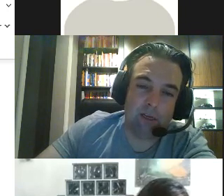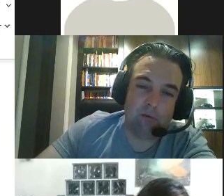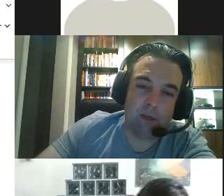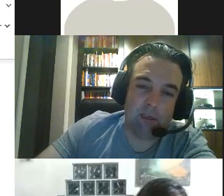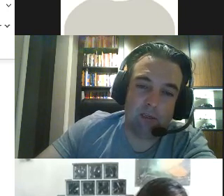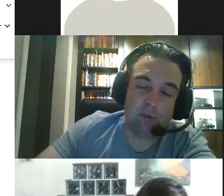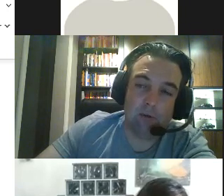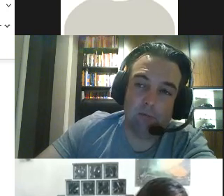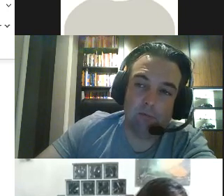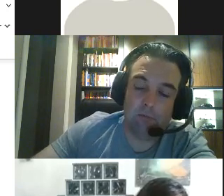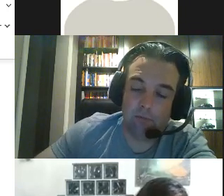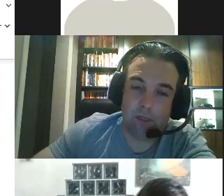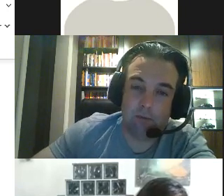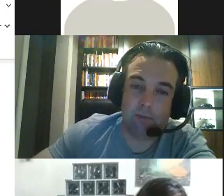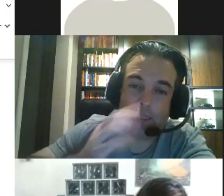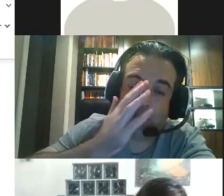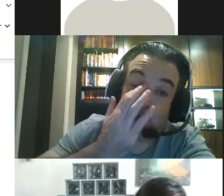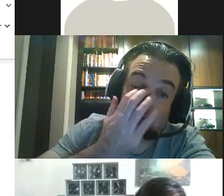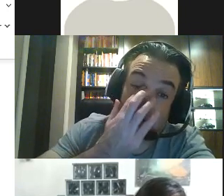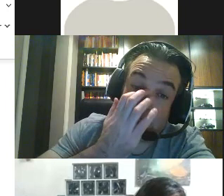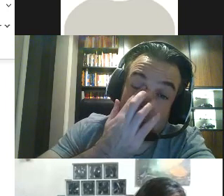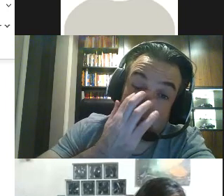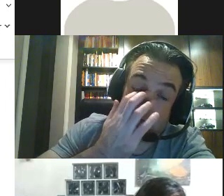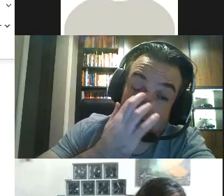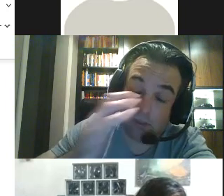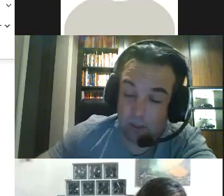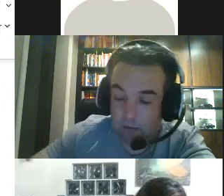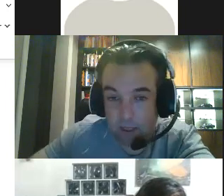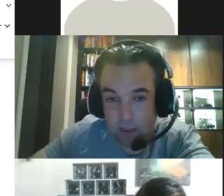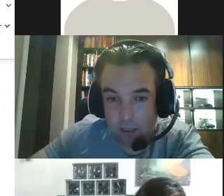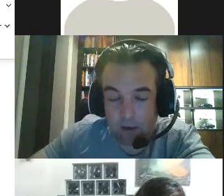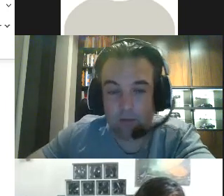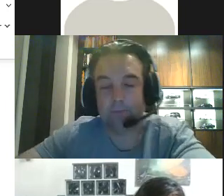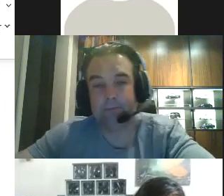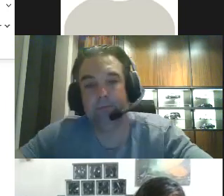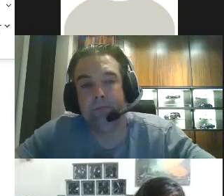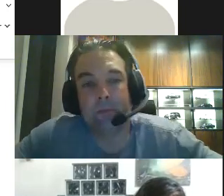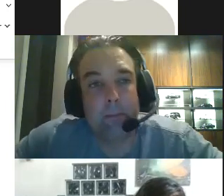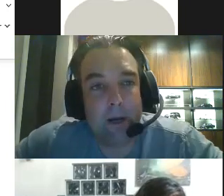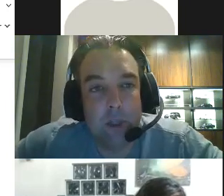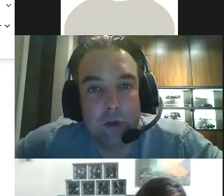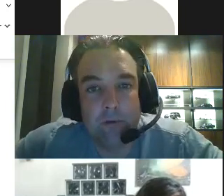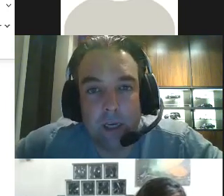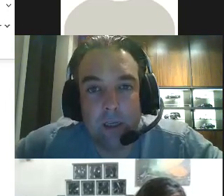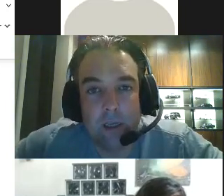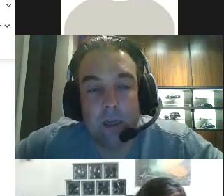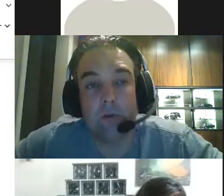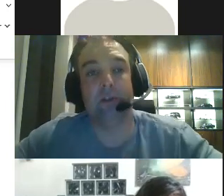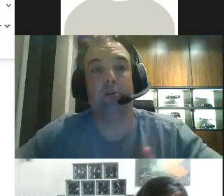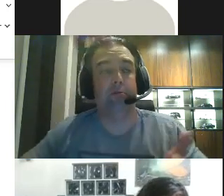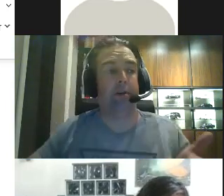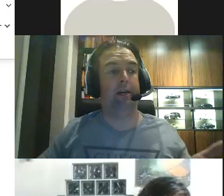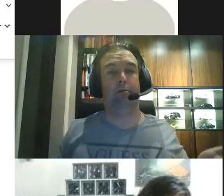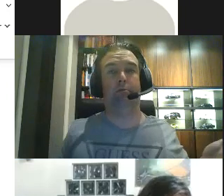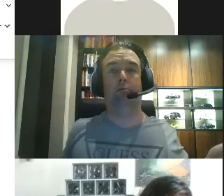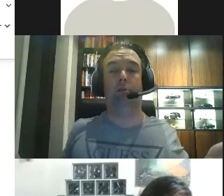percolação lateral que causa erosão. Mas, na real, acontece isso. Ó. Cadê? Aqui, ó. Parou de chover. O